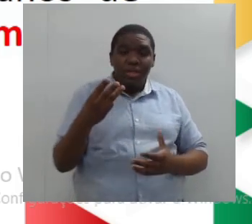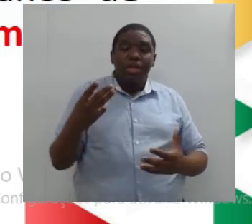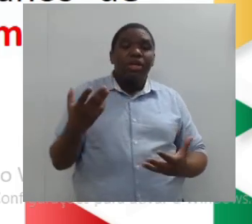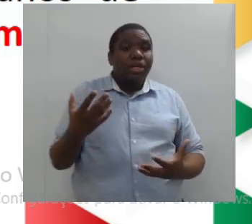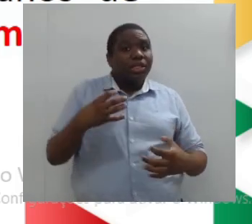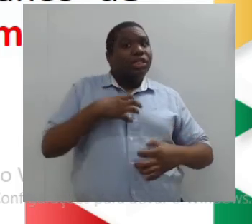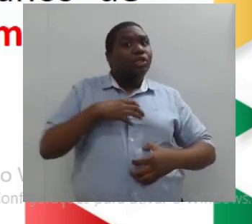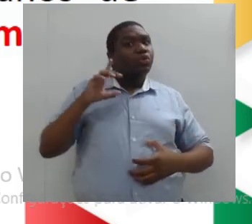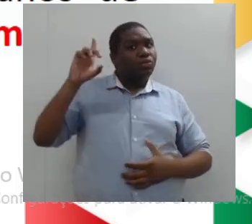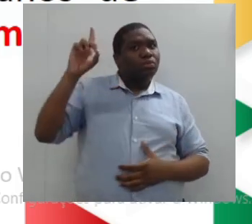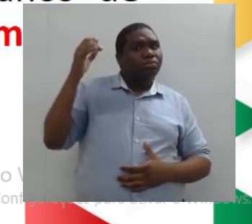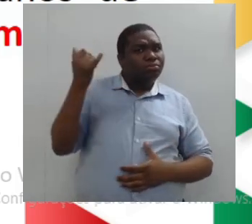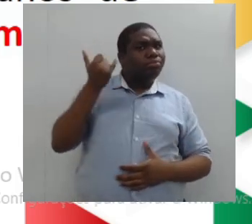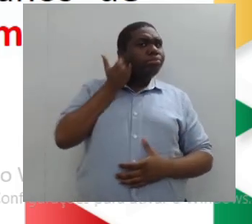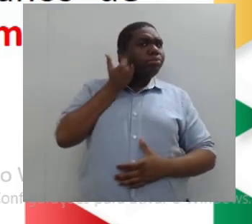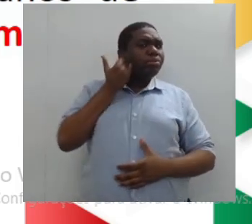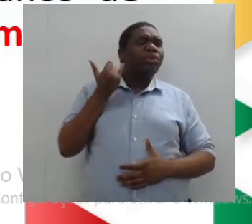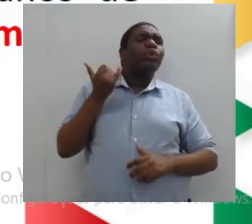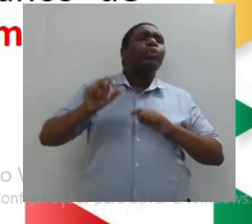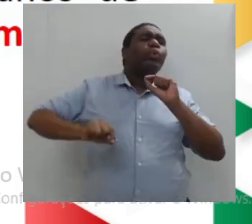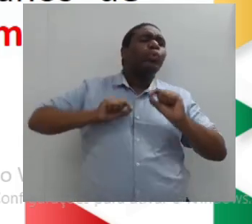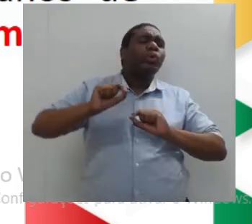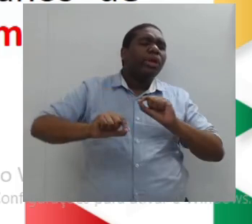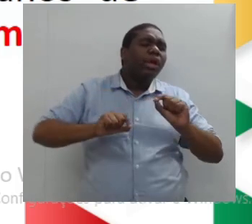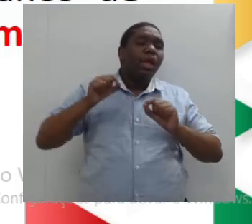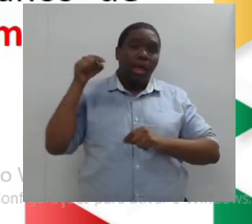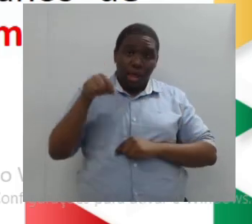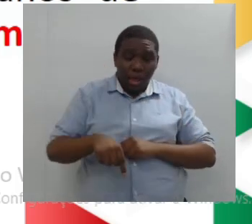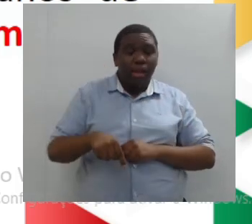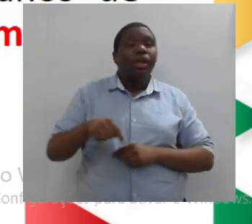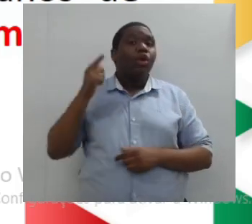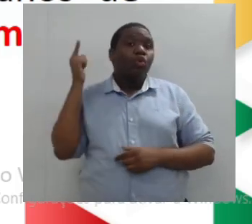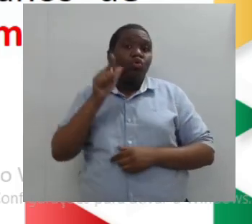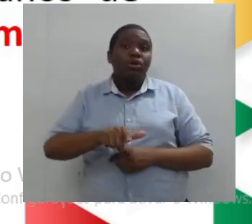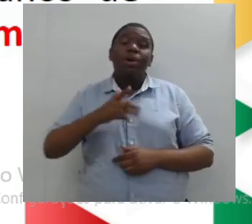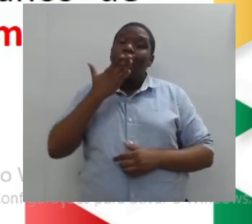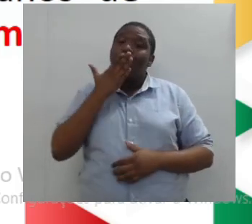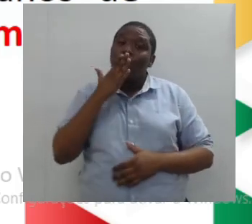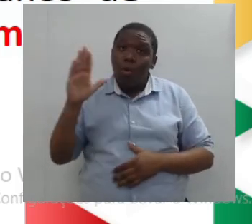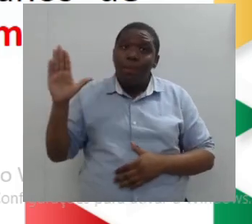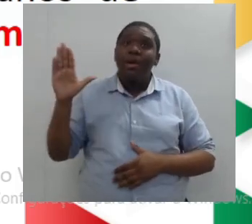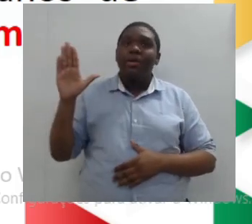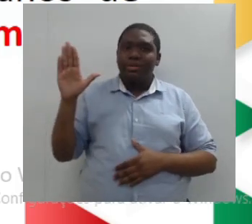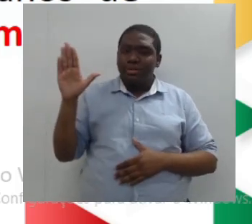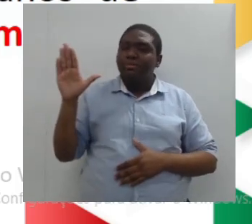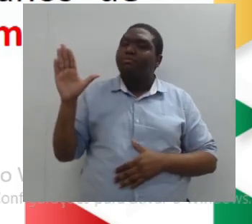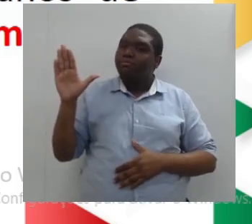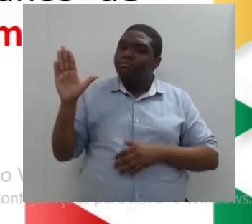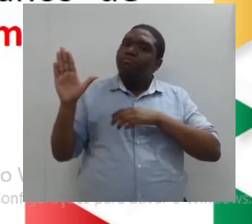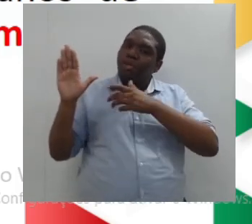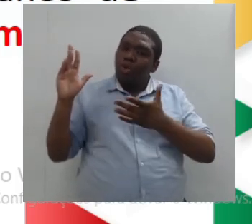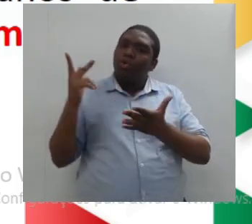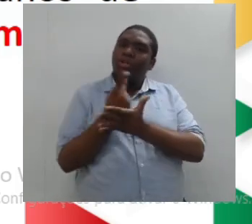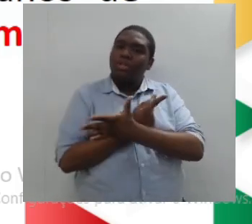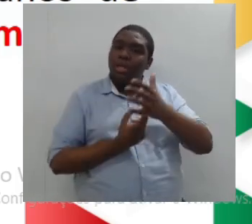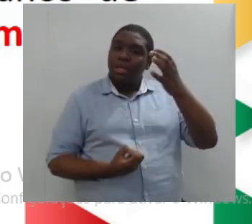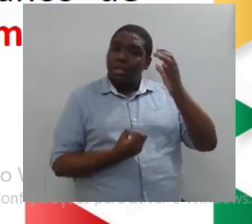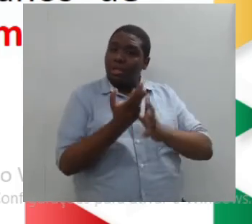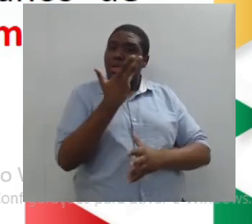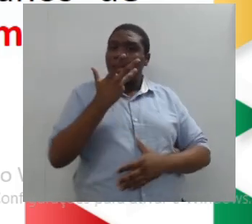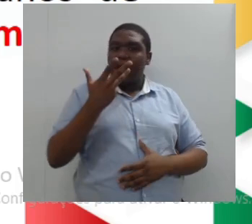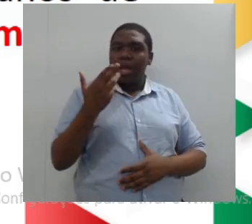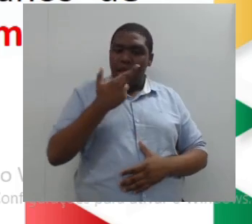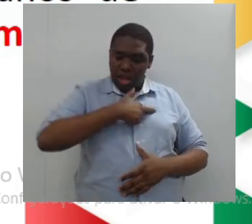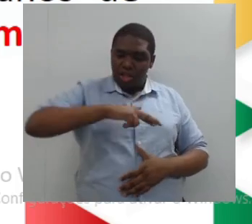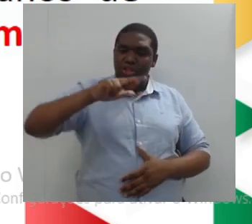que o indicava como aquele que iria cumprir as profecias do Bab, fundando uma nova religião.